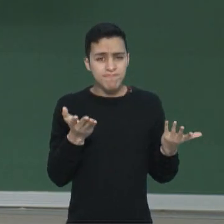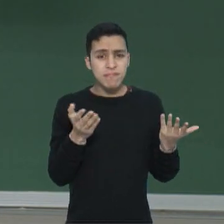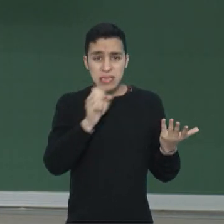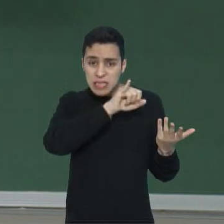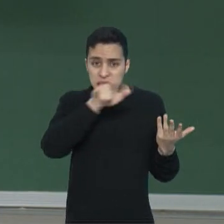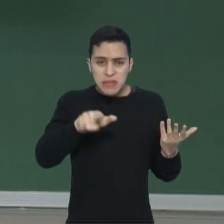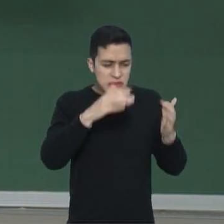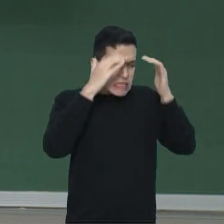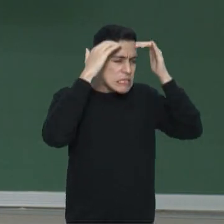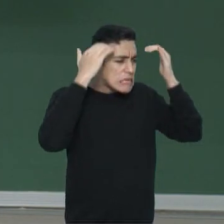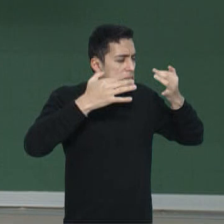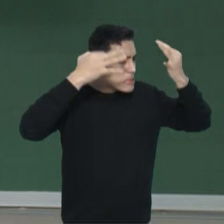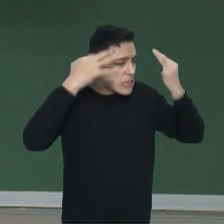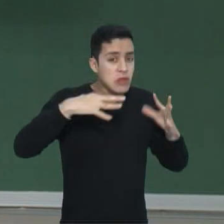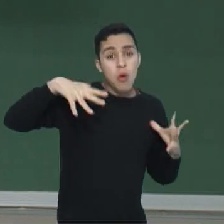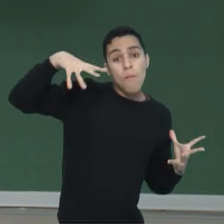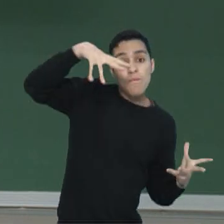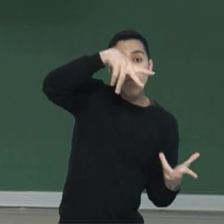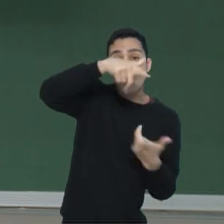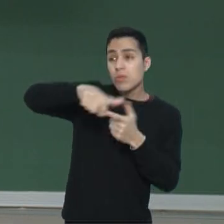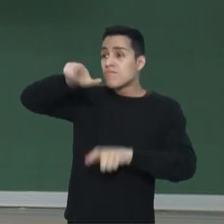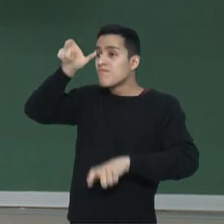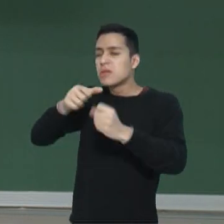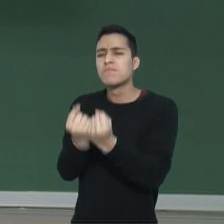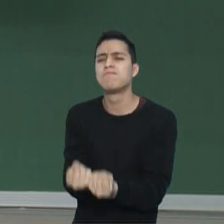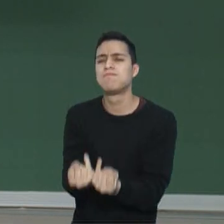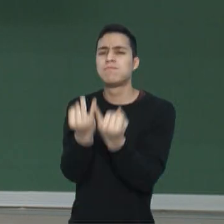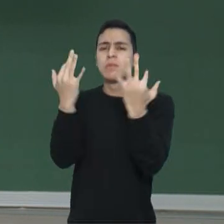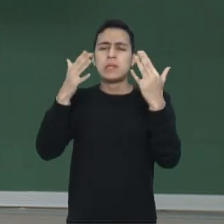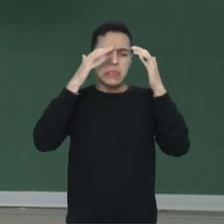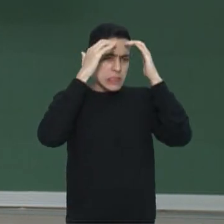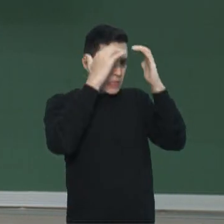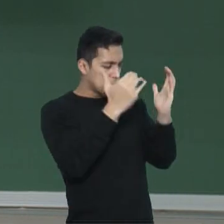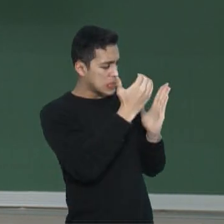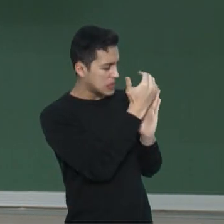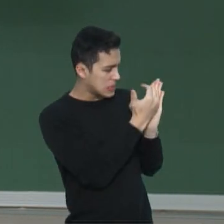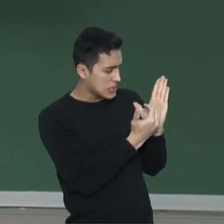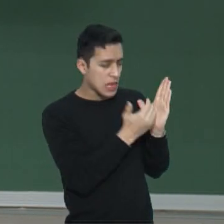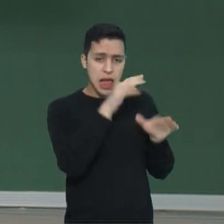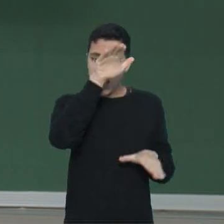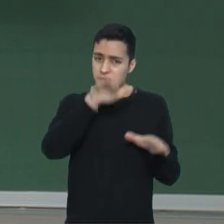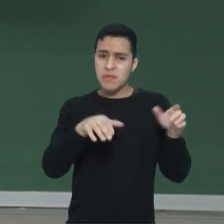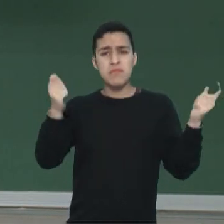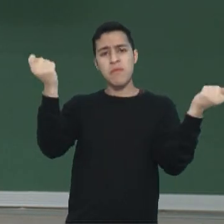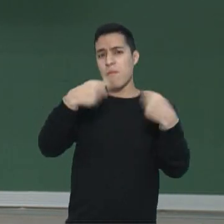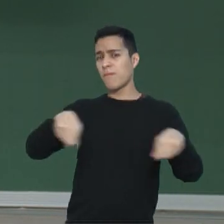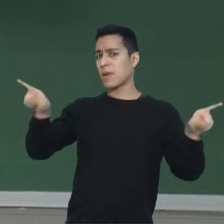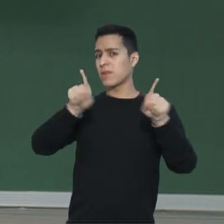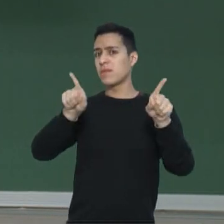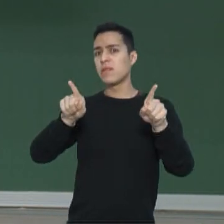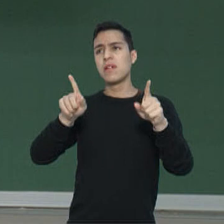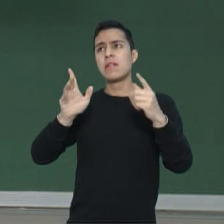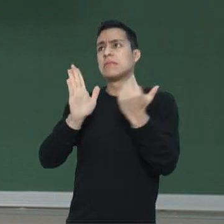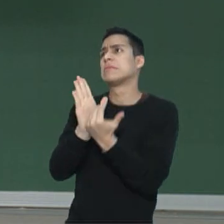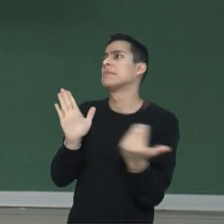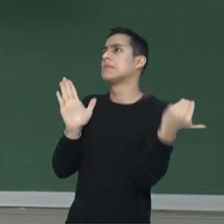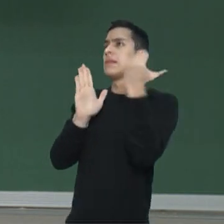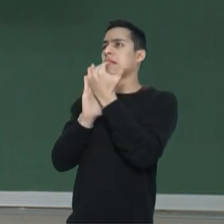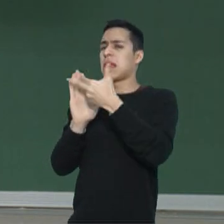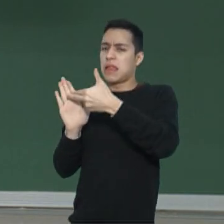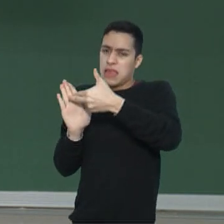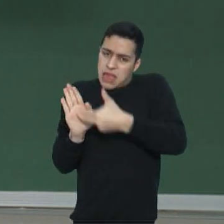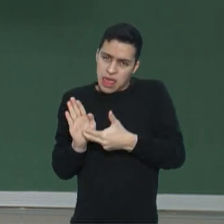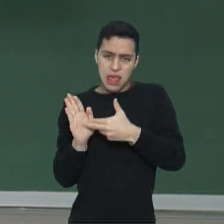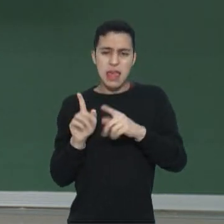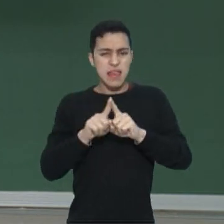mais intensidade no mundo, no dia a dia das pessoas, talvez não fosse necessário existir tantas regras. Mas